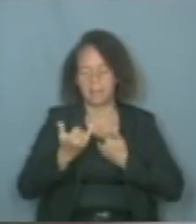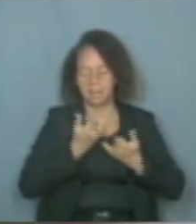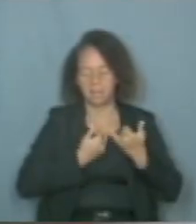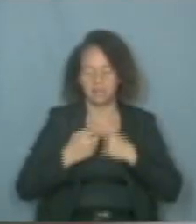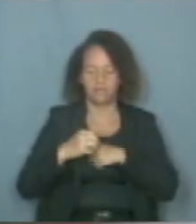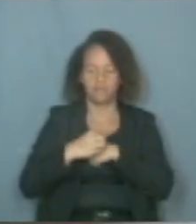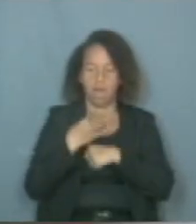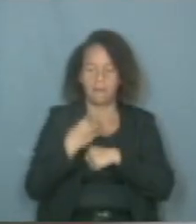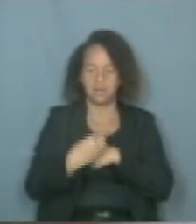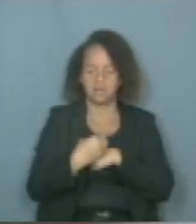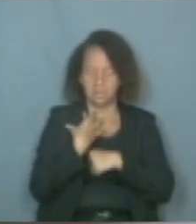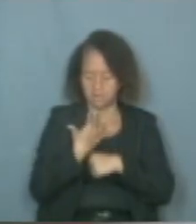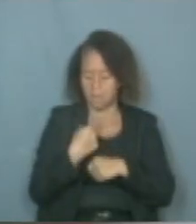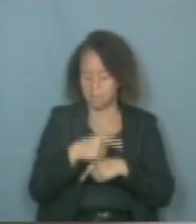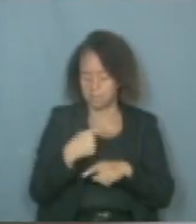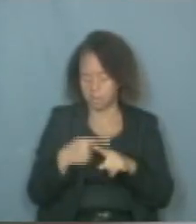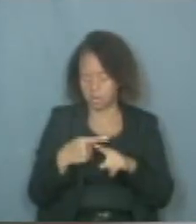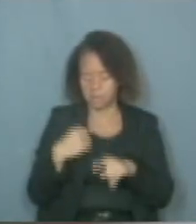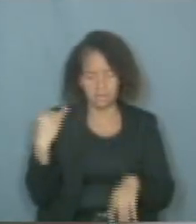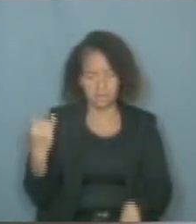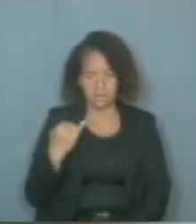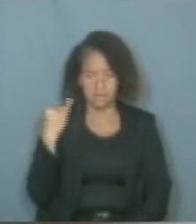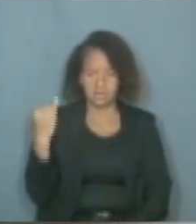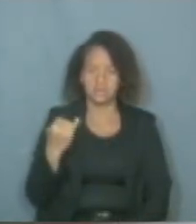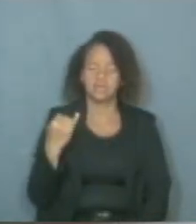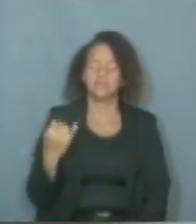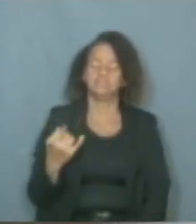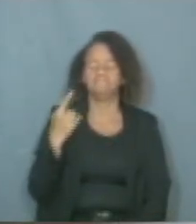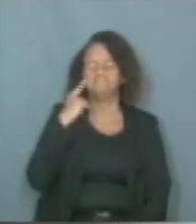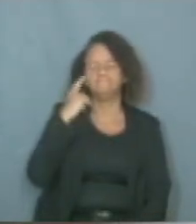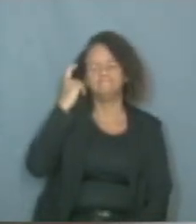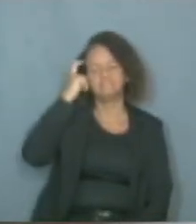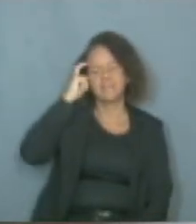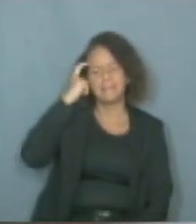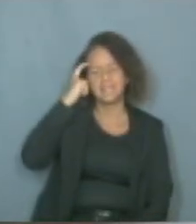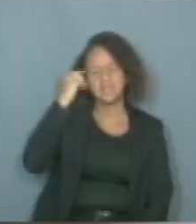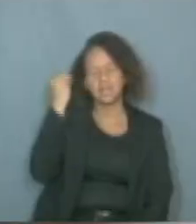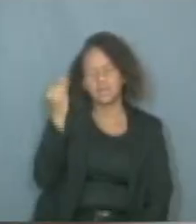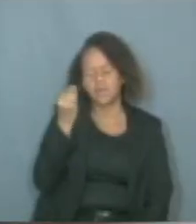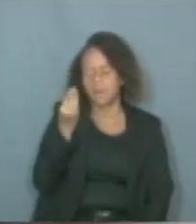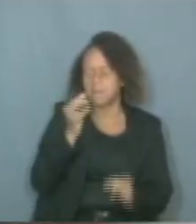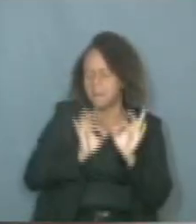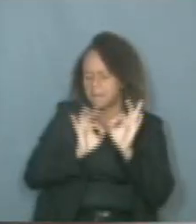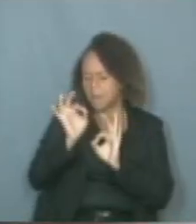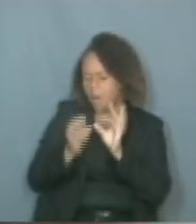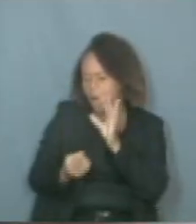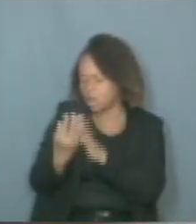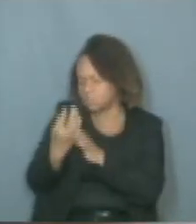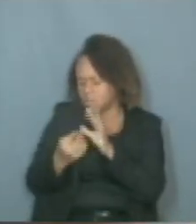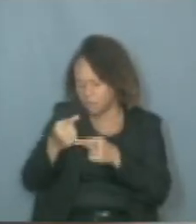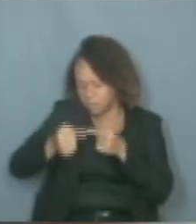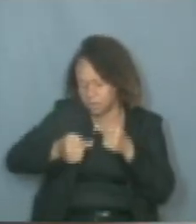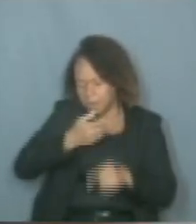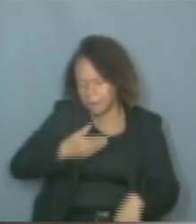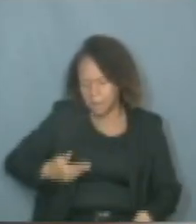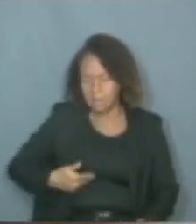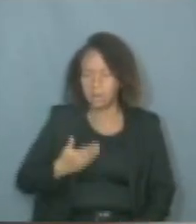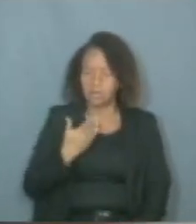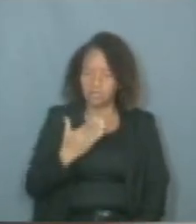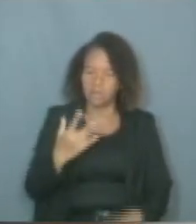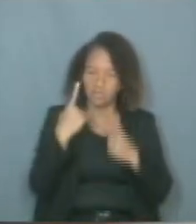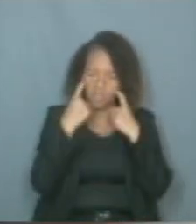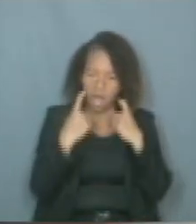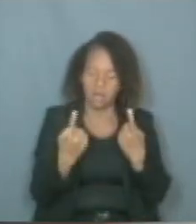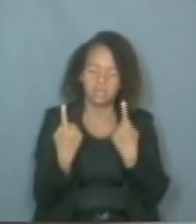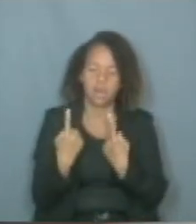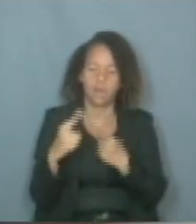dados. Esses dados são essenciais para que a gente possa pensar e formular políticas públicas que enfrentem a